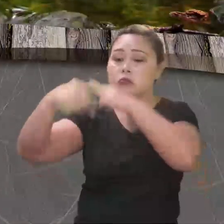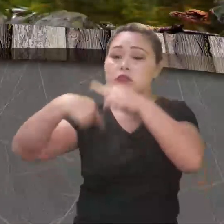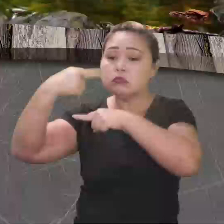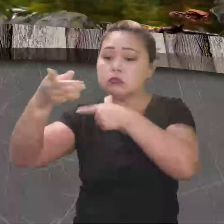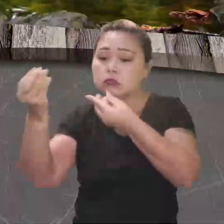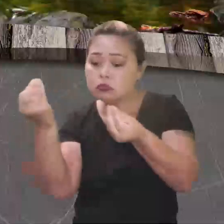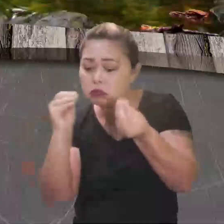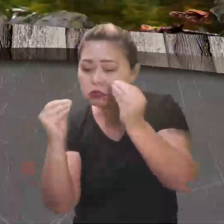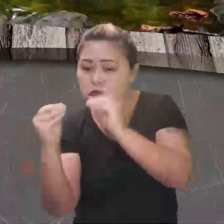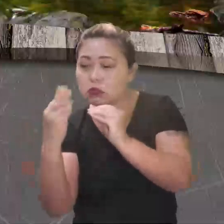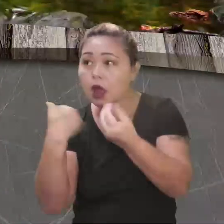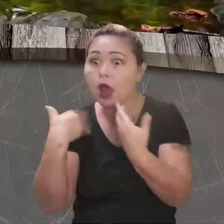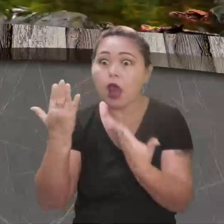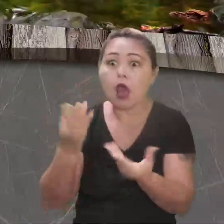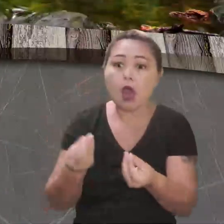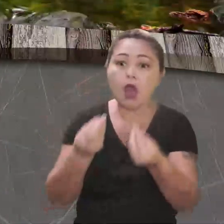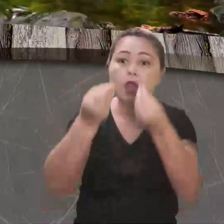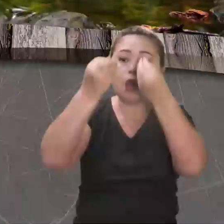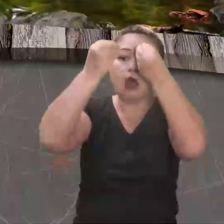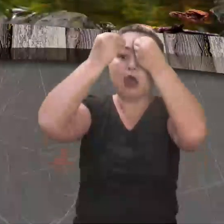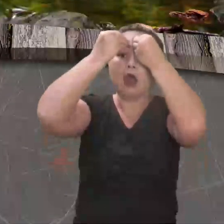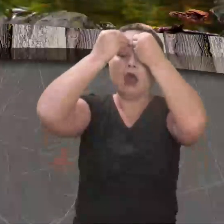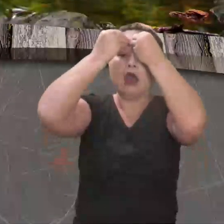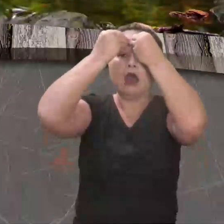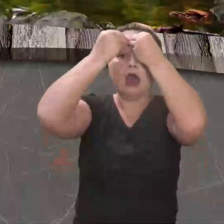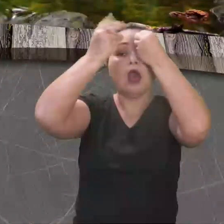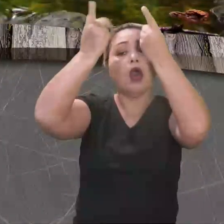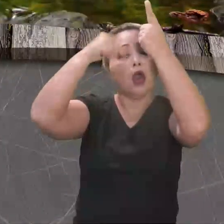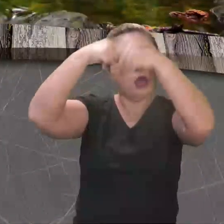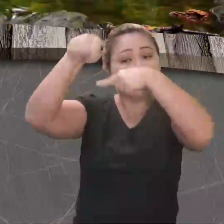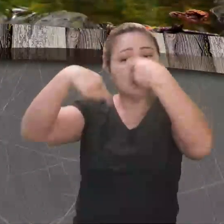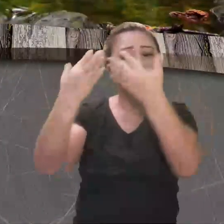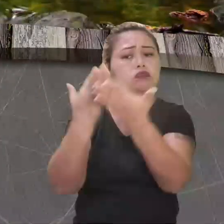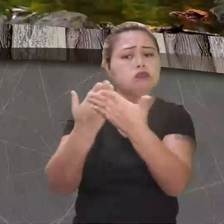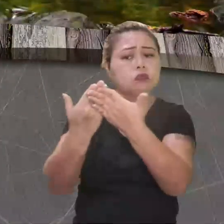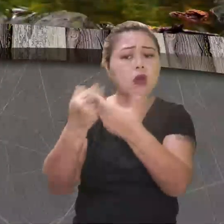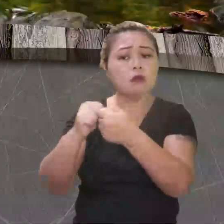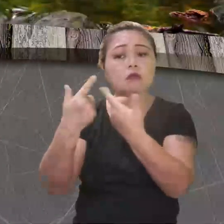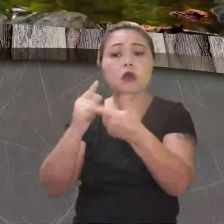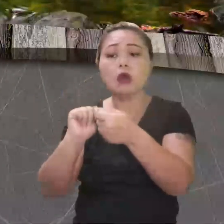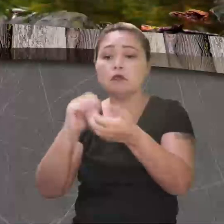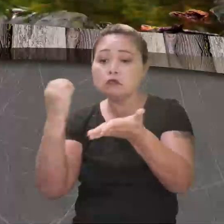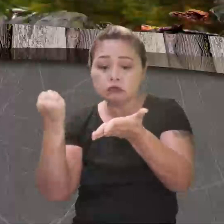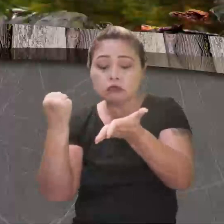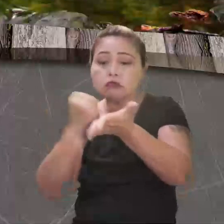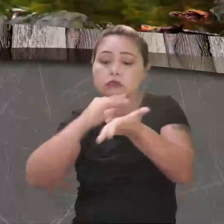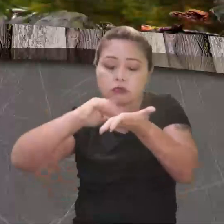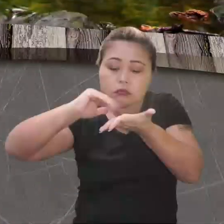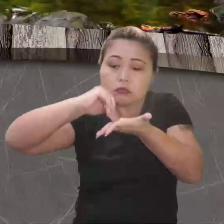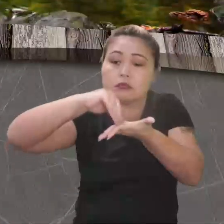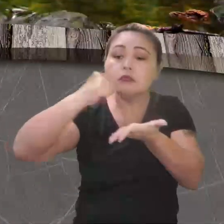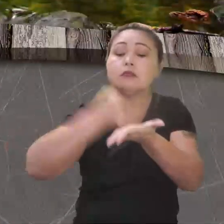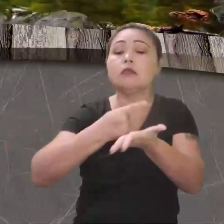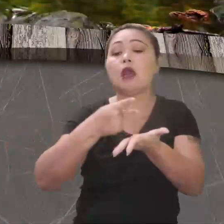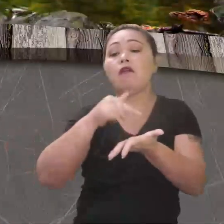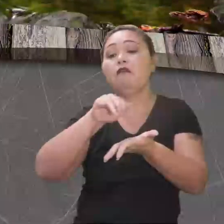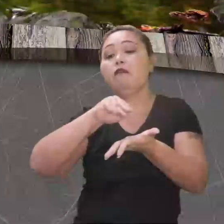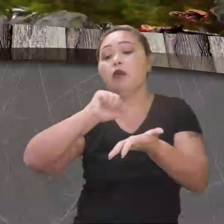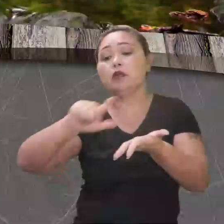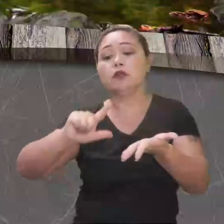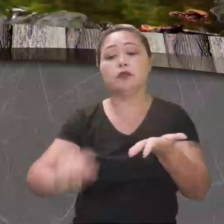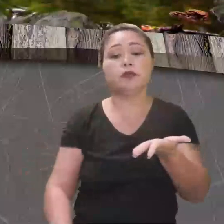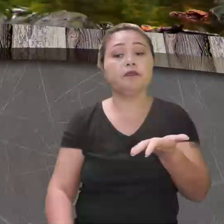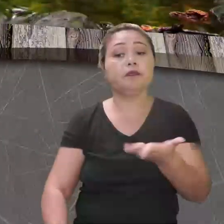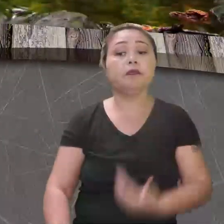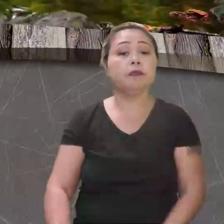essa construção de toda essa compreensão e estudo dessa análise desse registro fóssil. Tá certo? Ok. O que mais